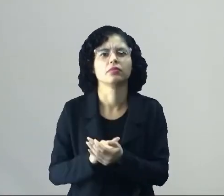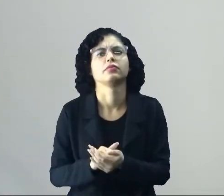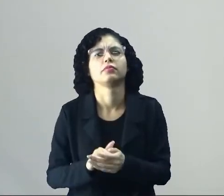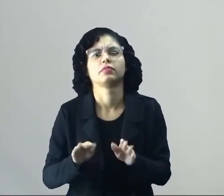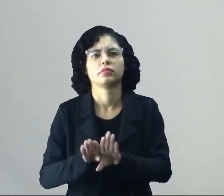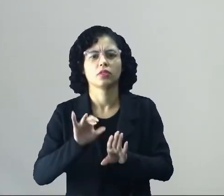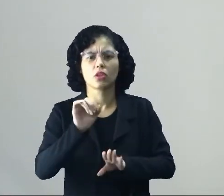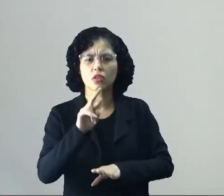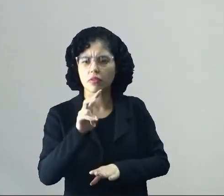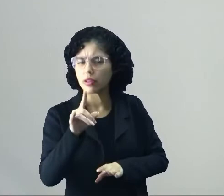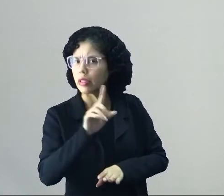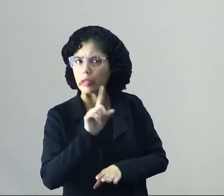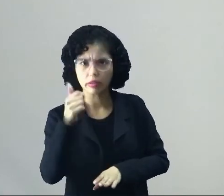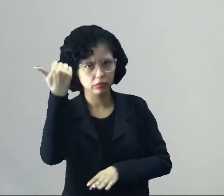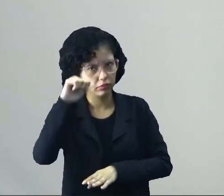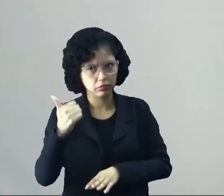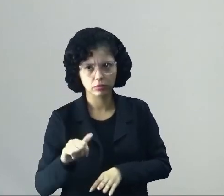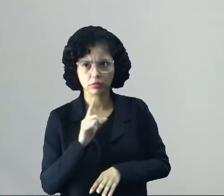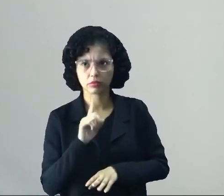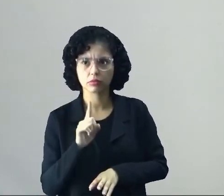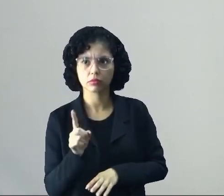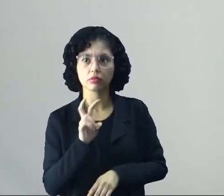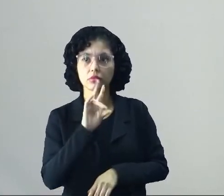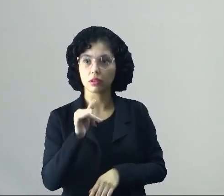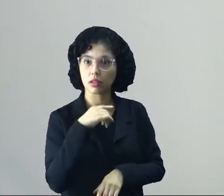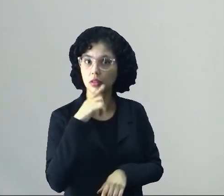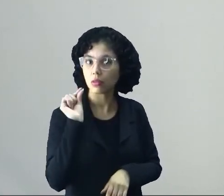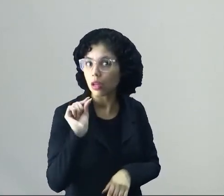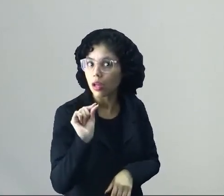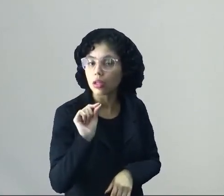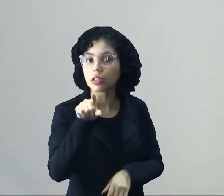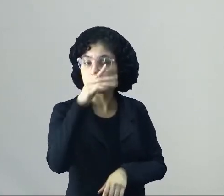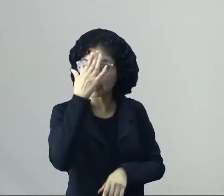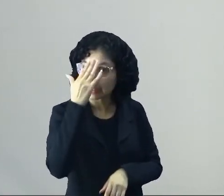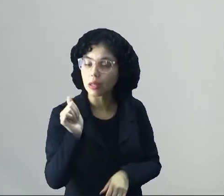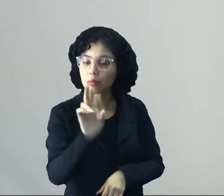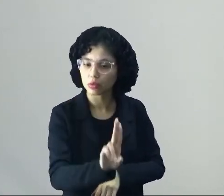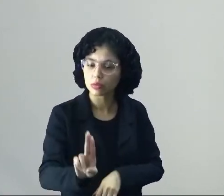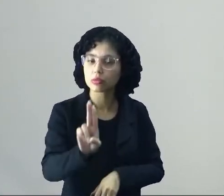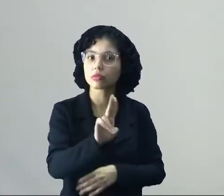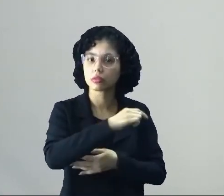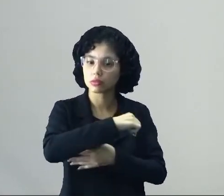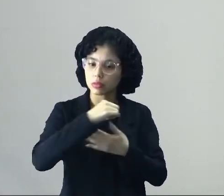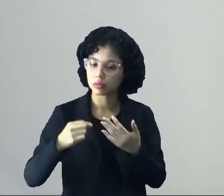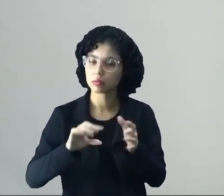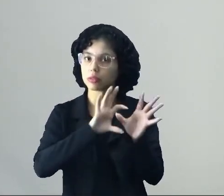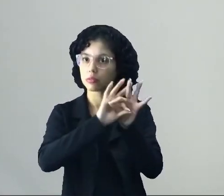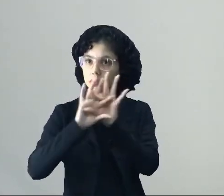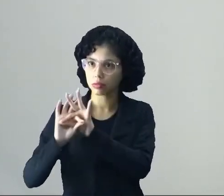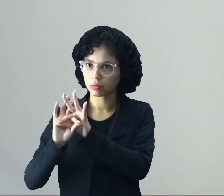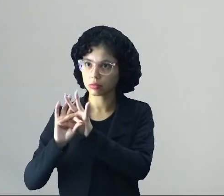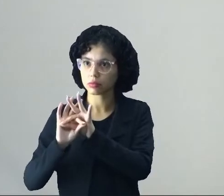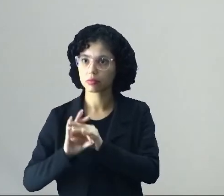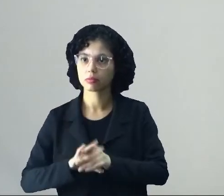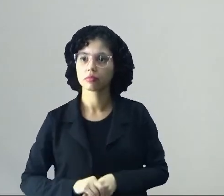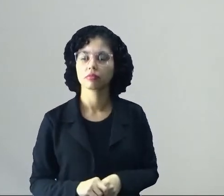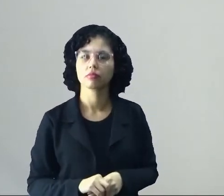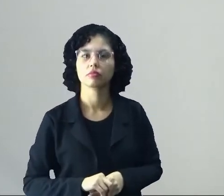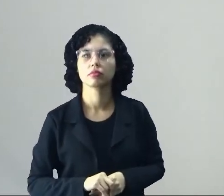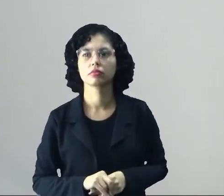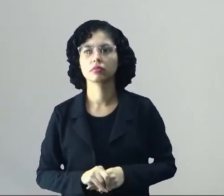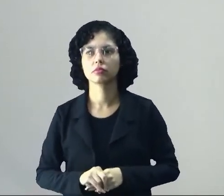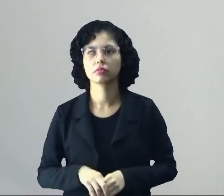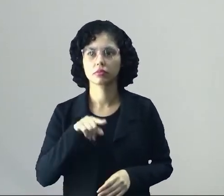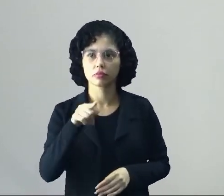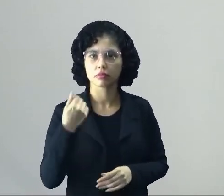termos sofisticados. Não é avaliado aí. O que vai ser avaliado é se você sabe utilizar o elemento coesivo, tá bom? E é isso aí,